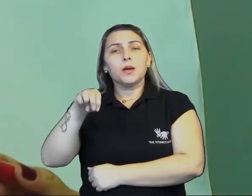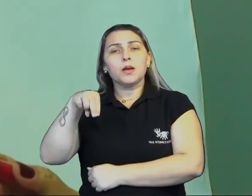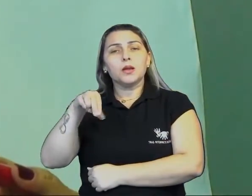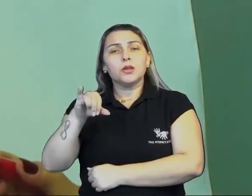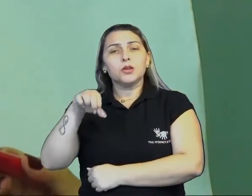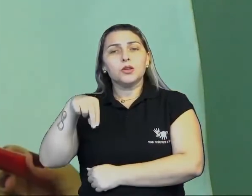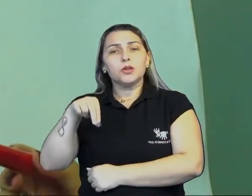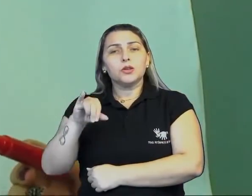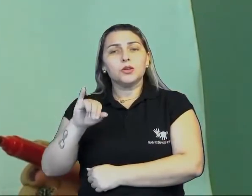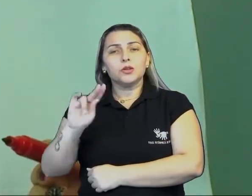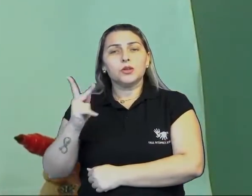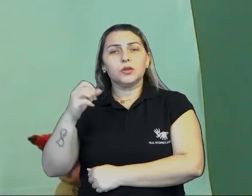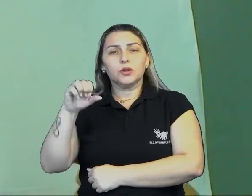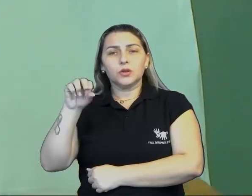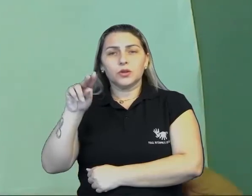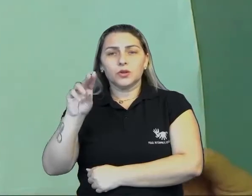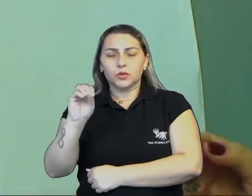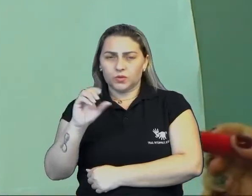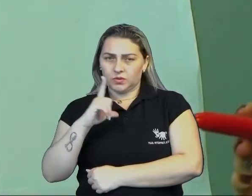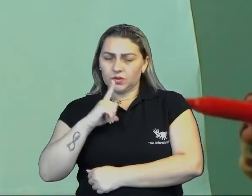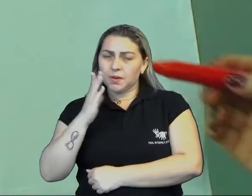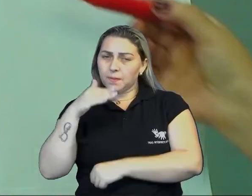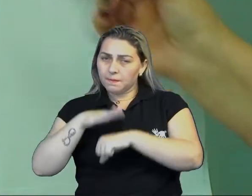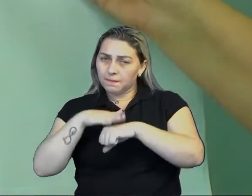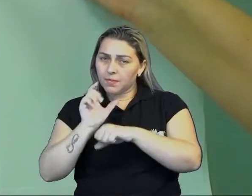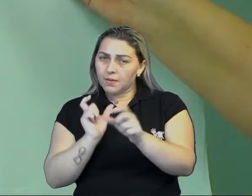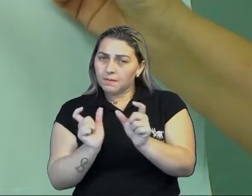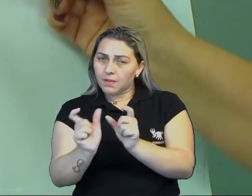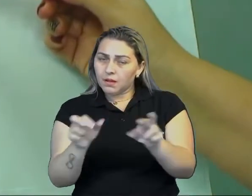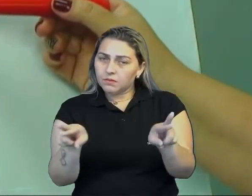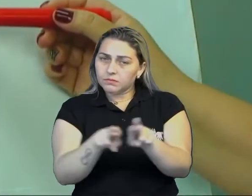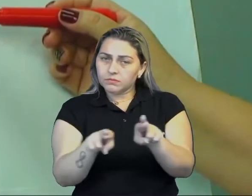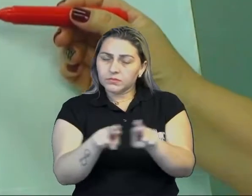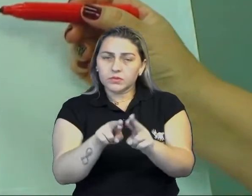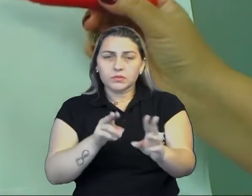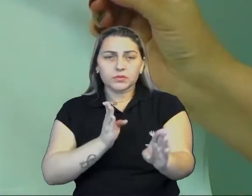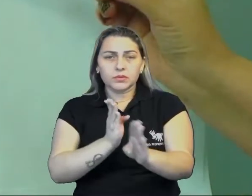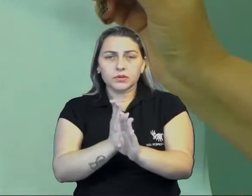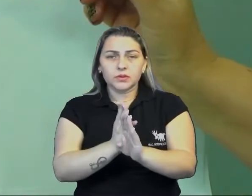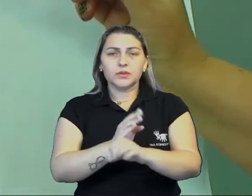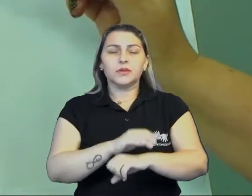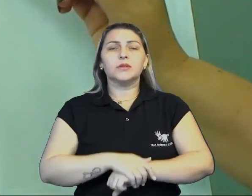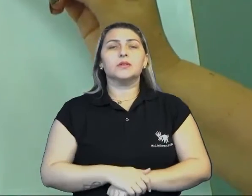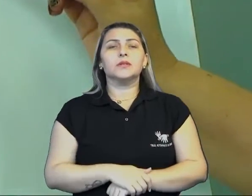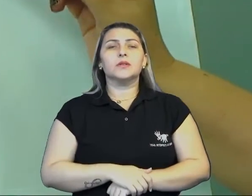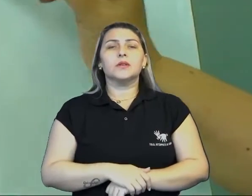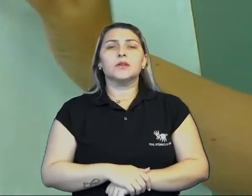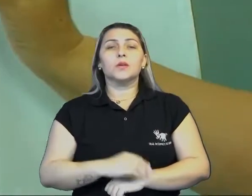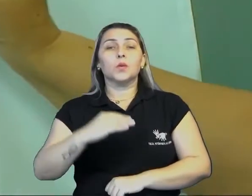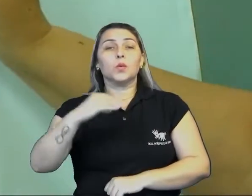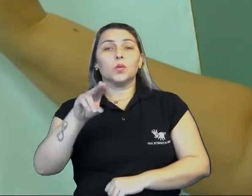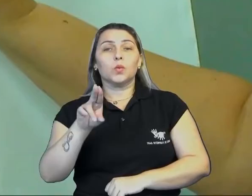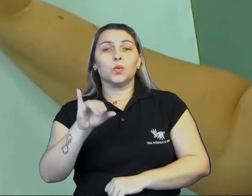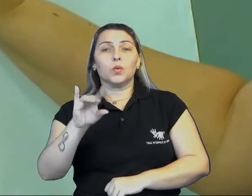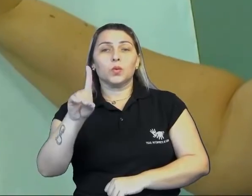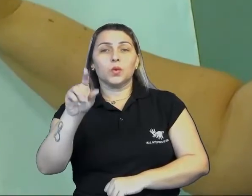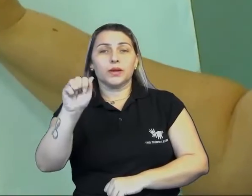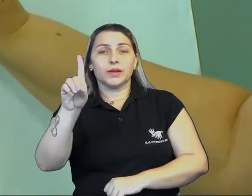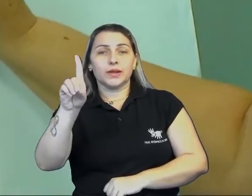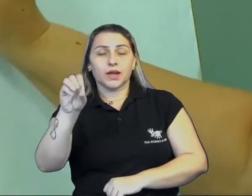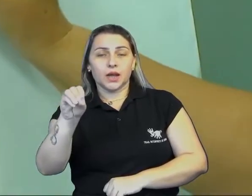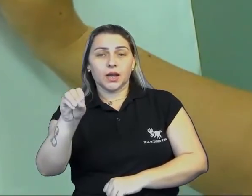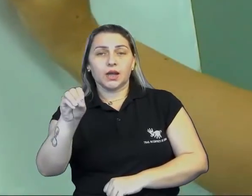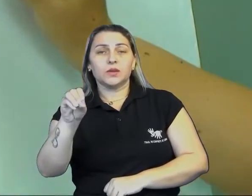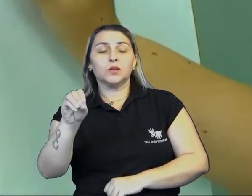Será que tem mais palavras que rimam? Vamos localizar ainda aqui nesse? Cuidado com